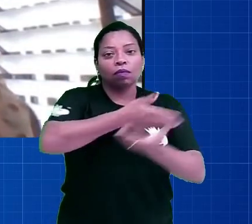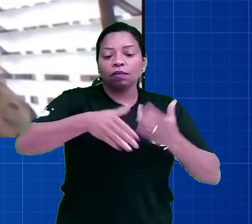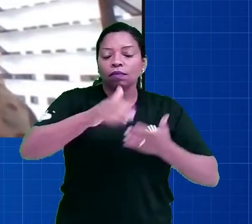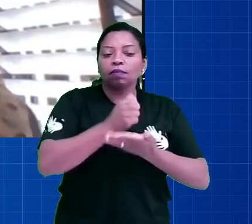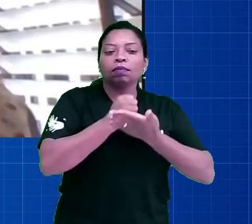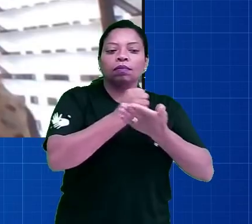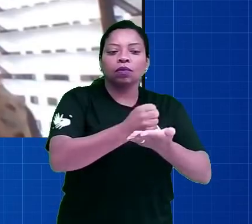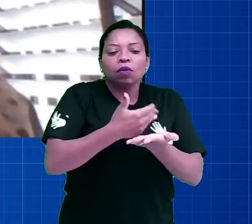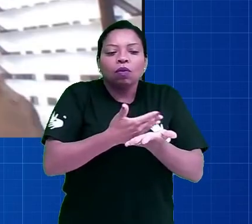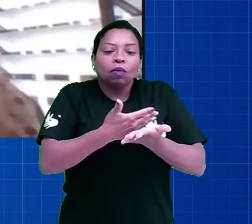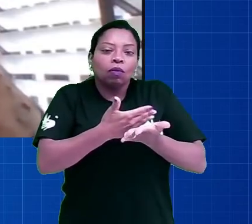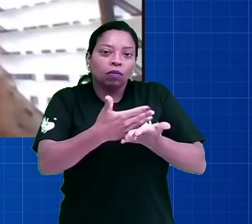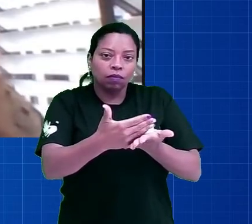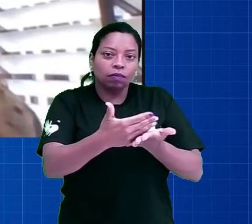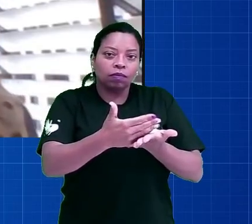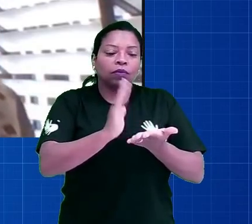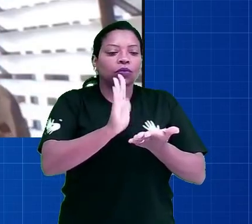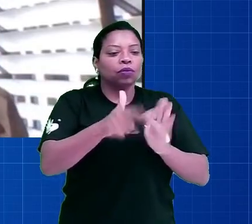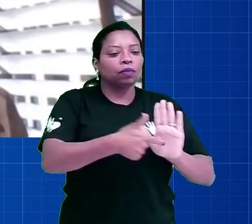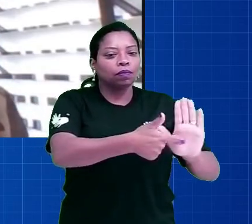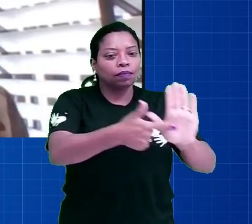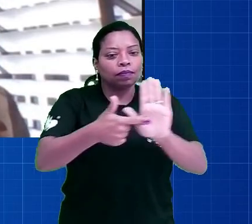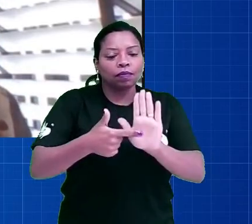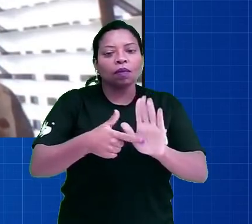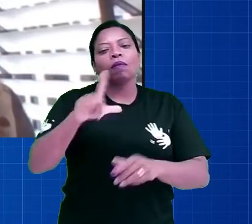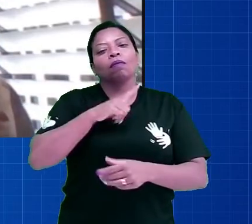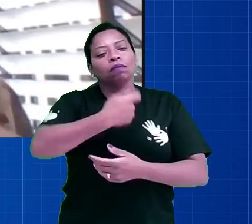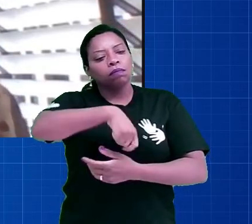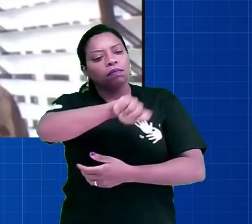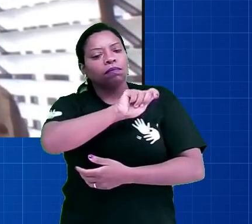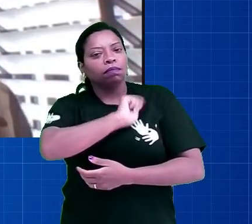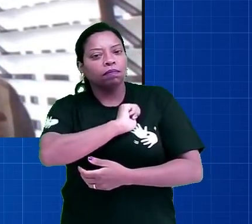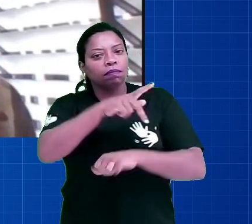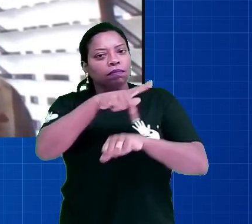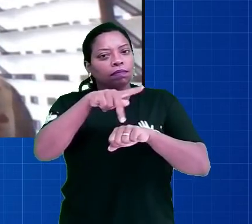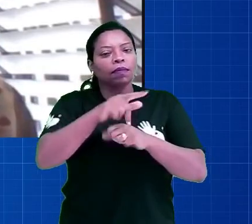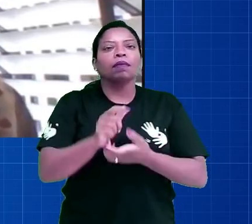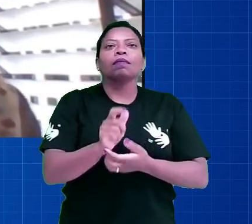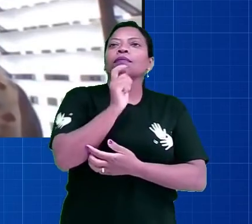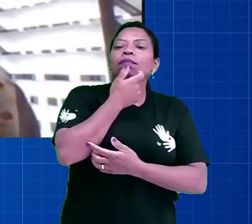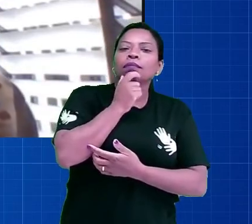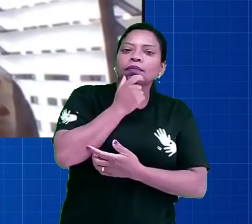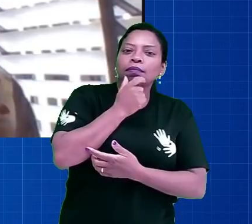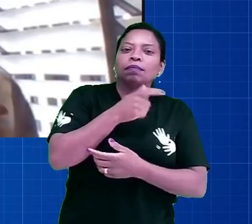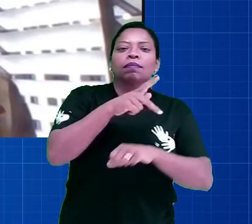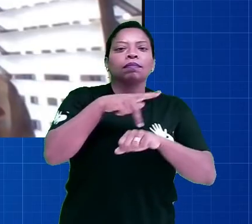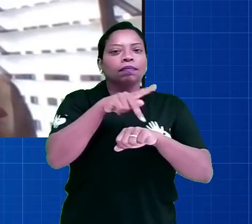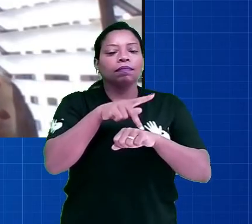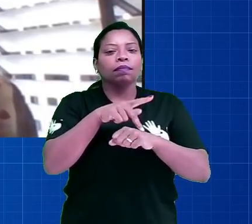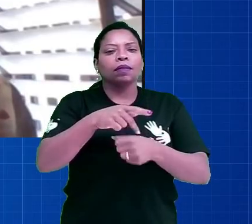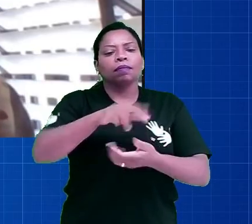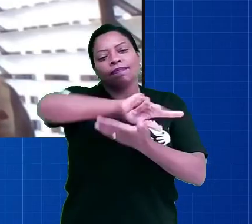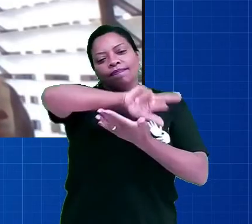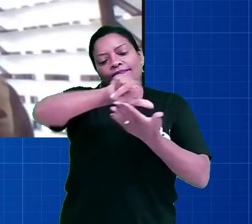vem, então, começando a tomar um novo alcance. Ela vai para a Espanha, vai